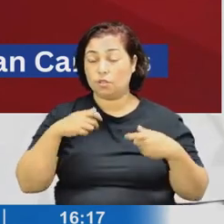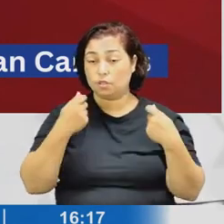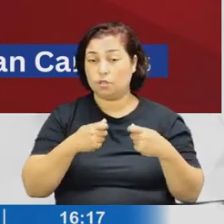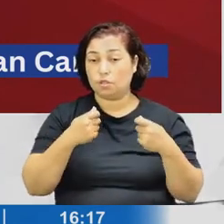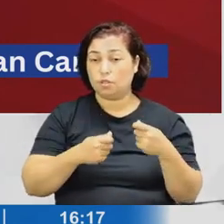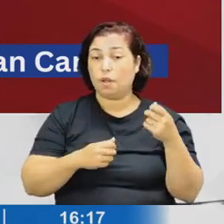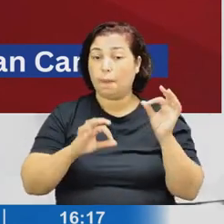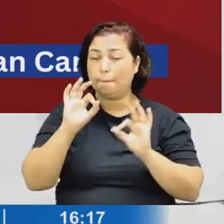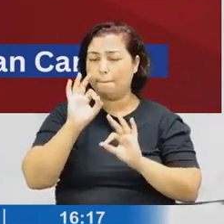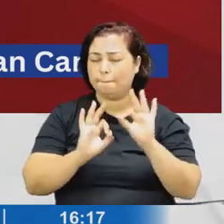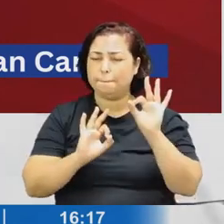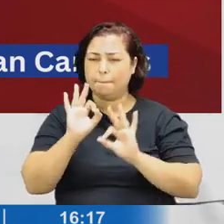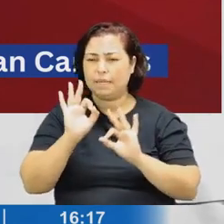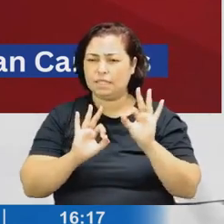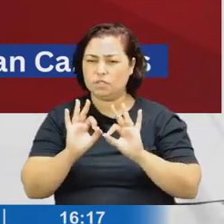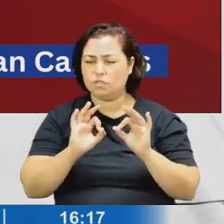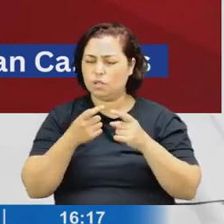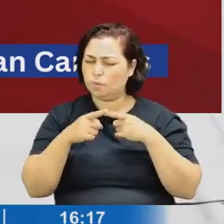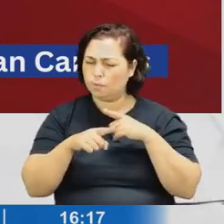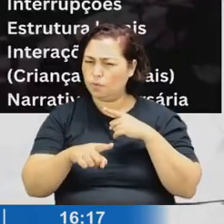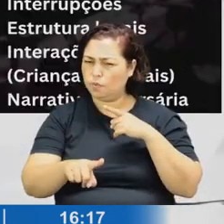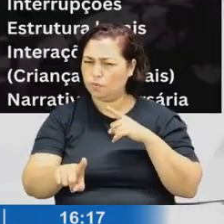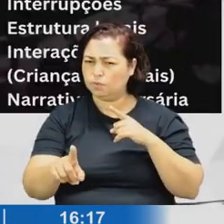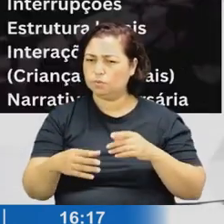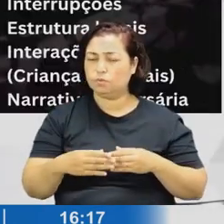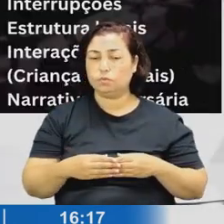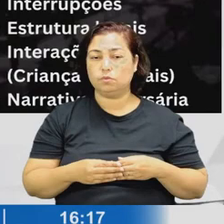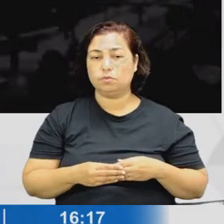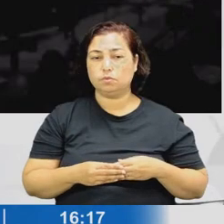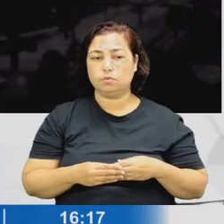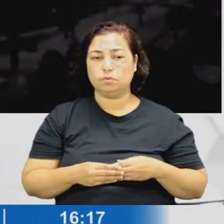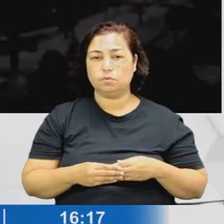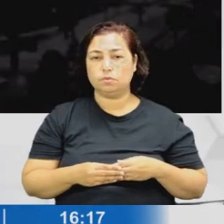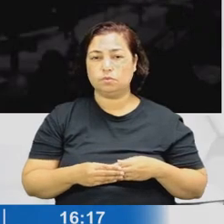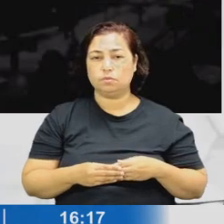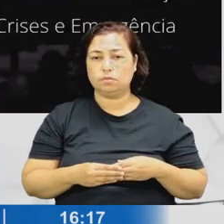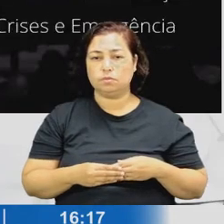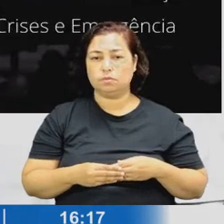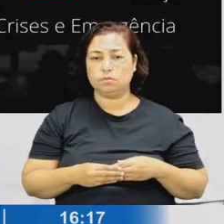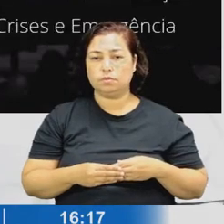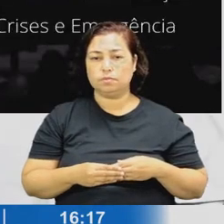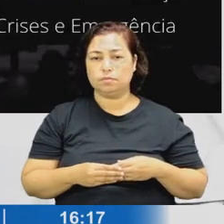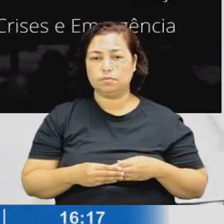intencionalmente não é para você deixar a coisa